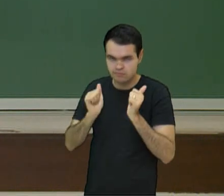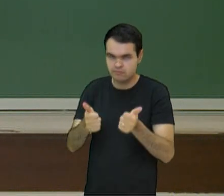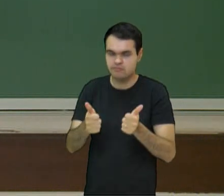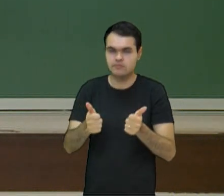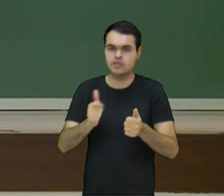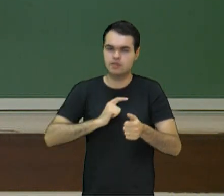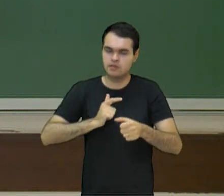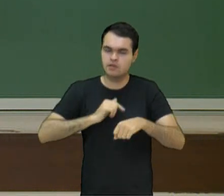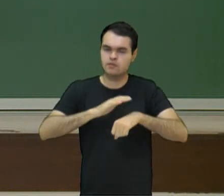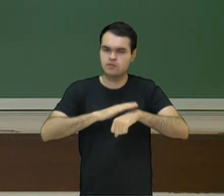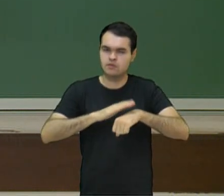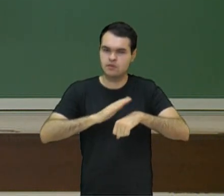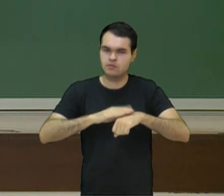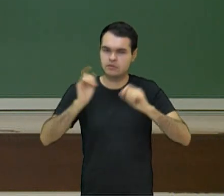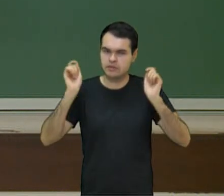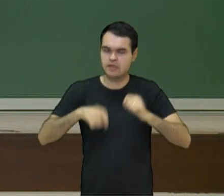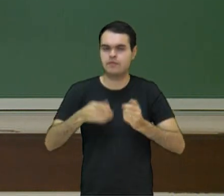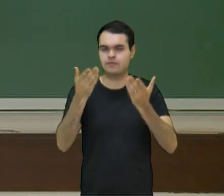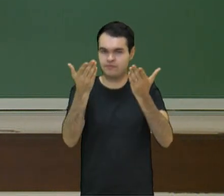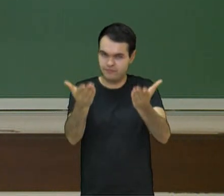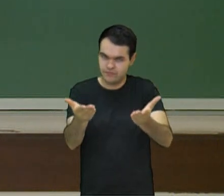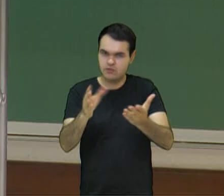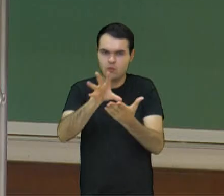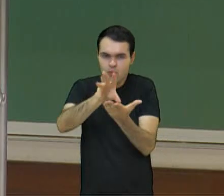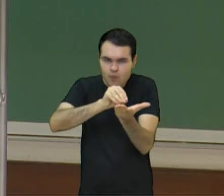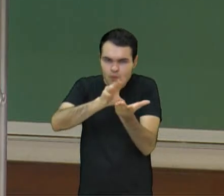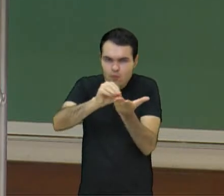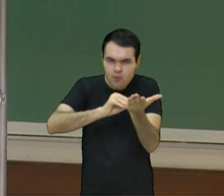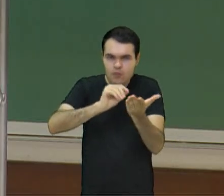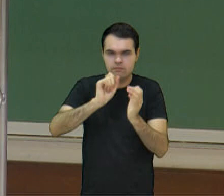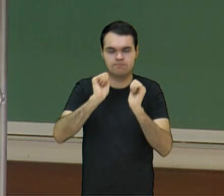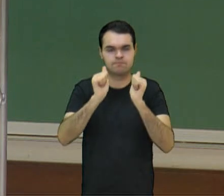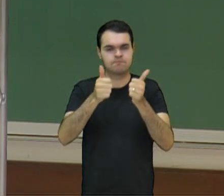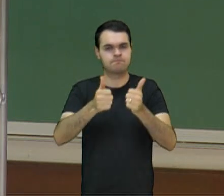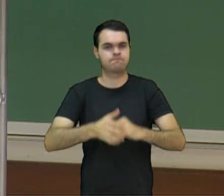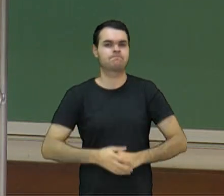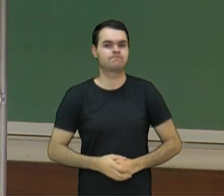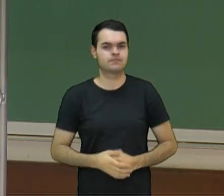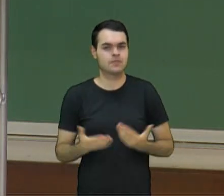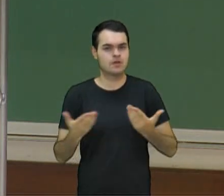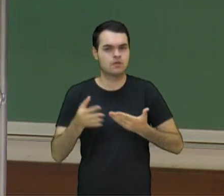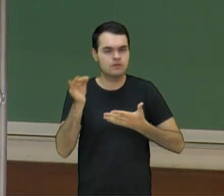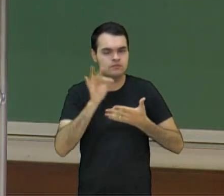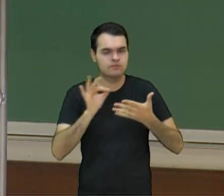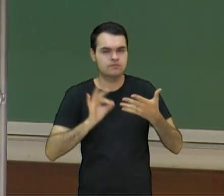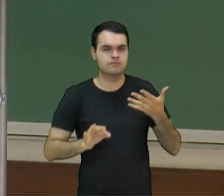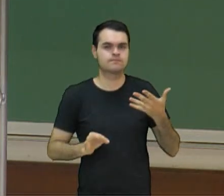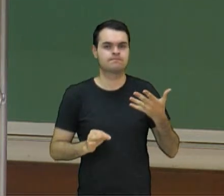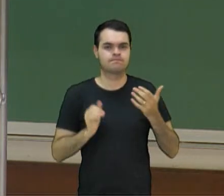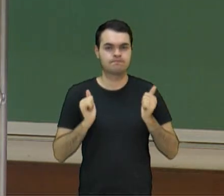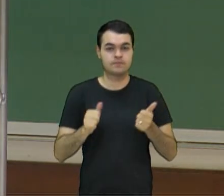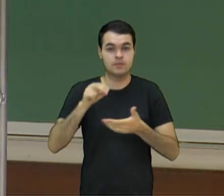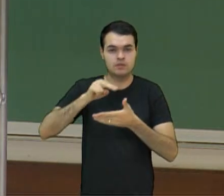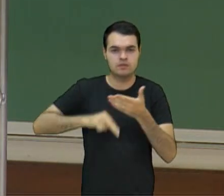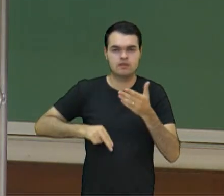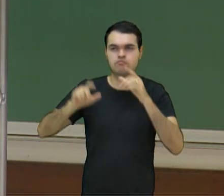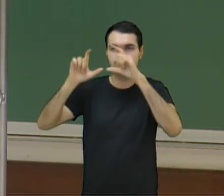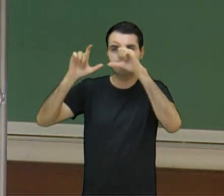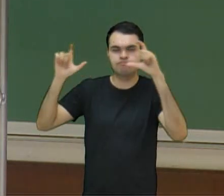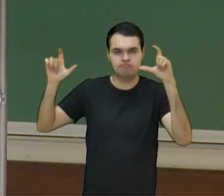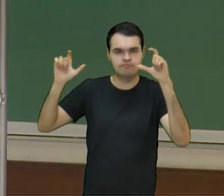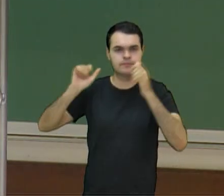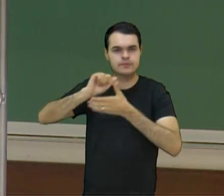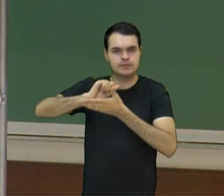Tem um tempo suficiente aí para que vocês possam copiar a questão, beleza? Então vamos à correção. Vamos fazer a releitura